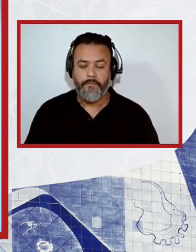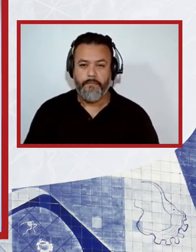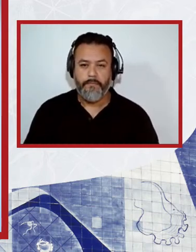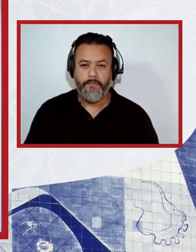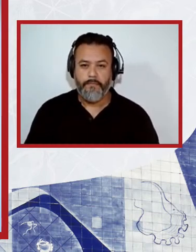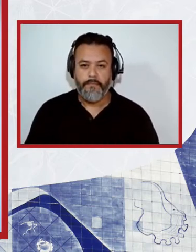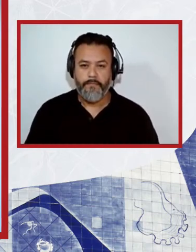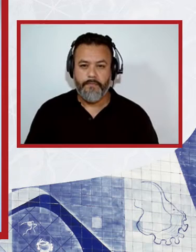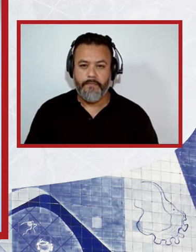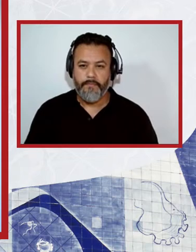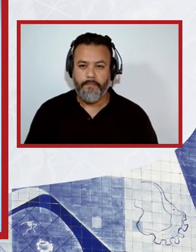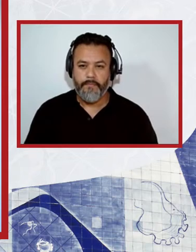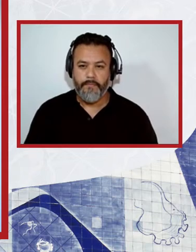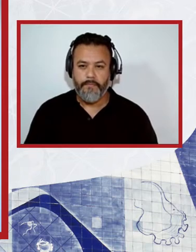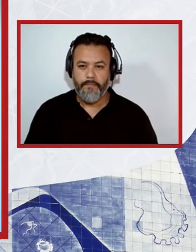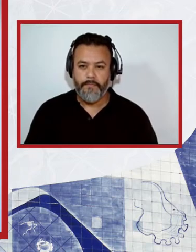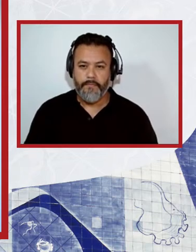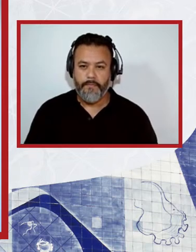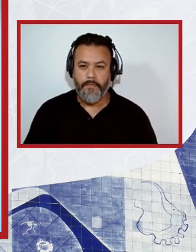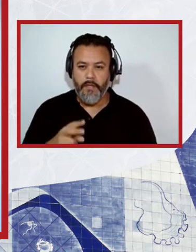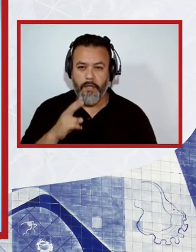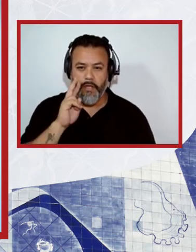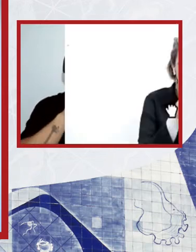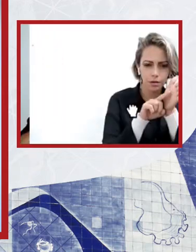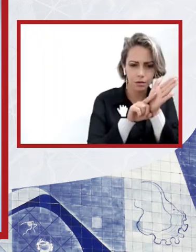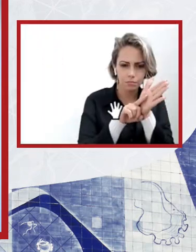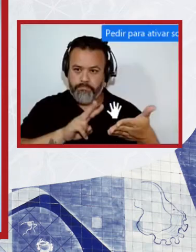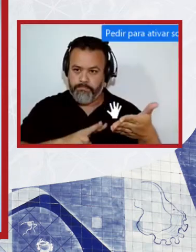com uma revisão de literatura,